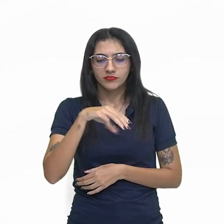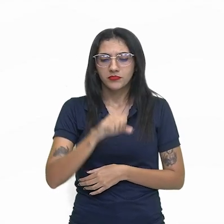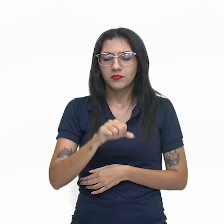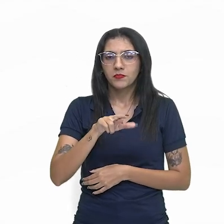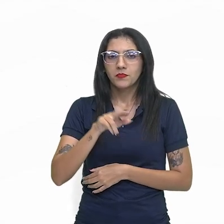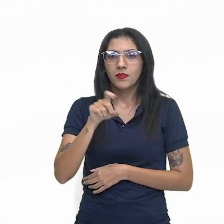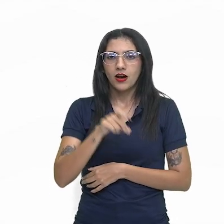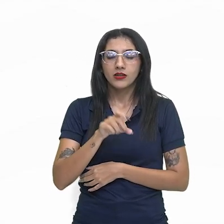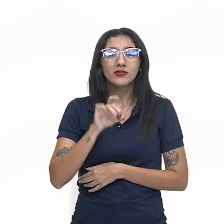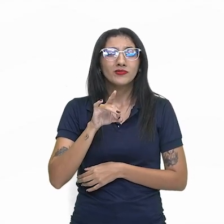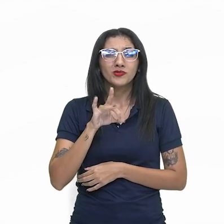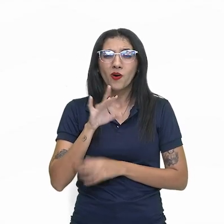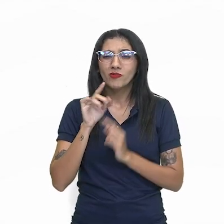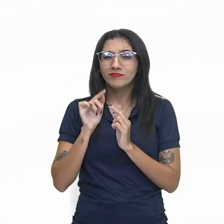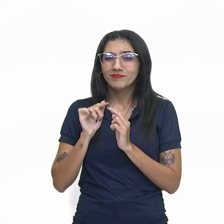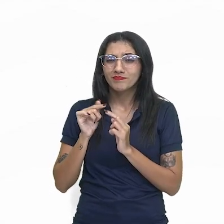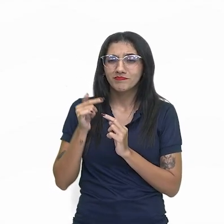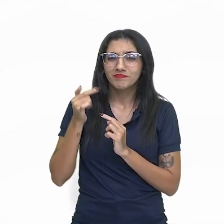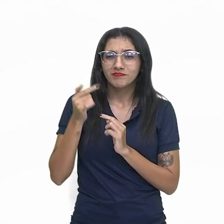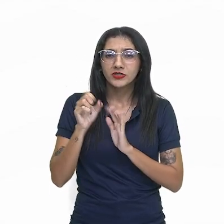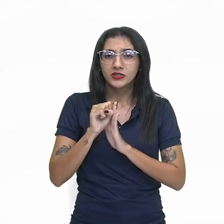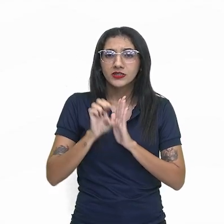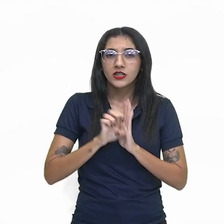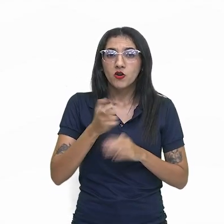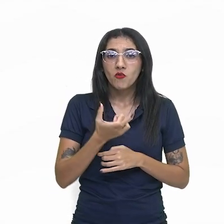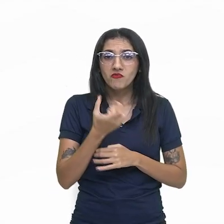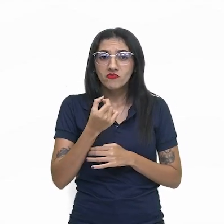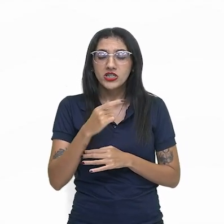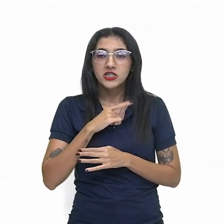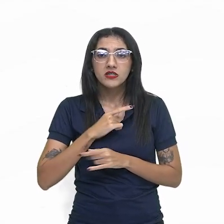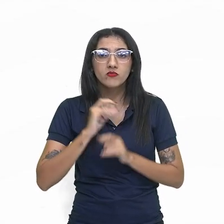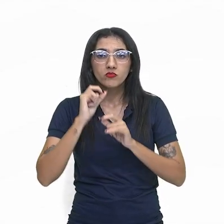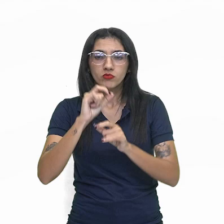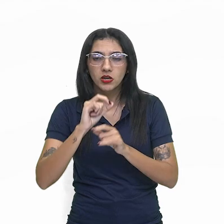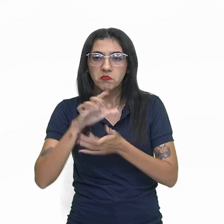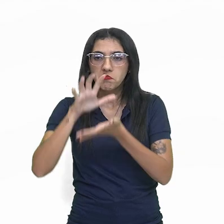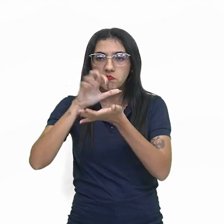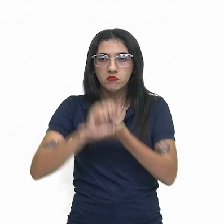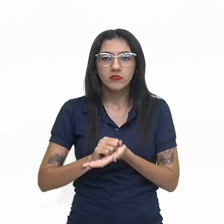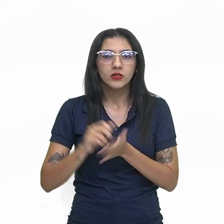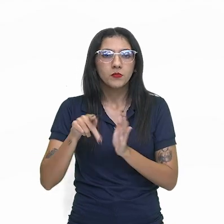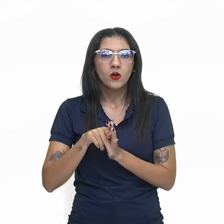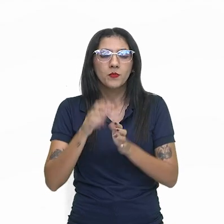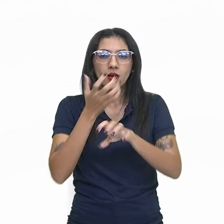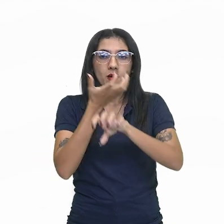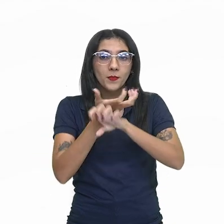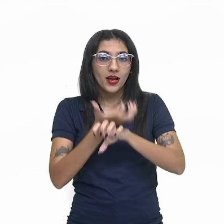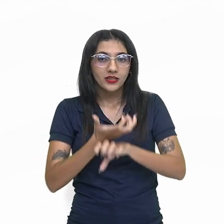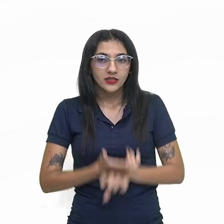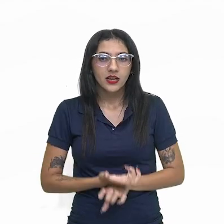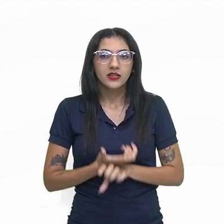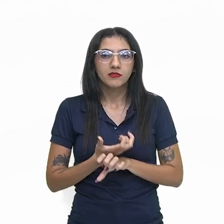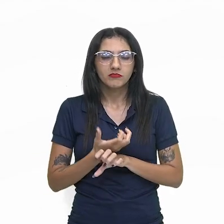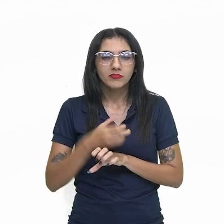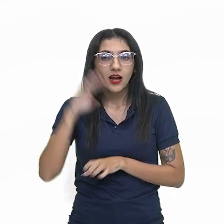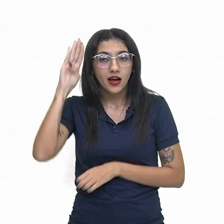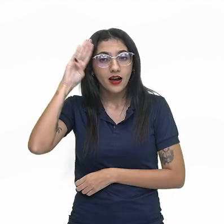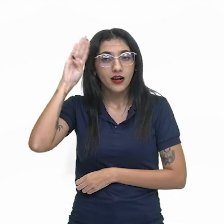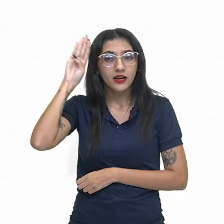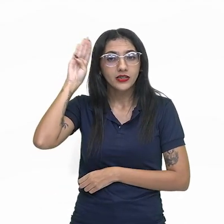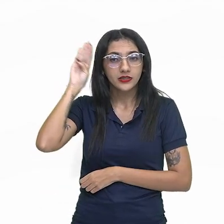somente no século XX foi considerado uma disciplina acadêmica, né? Foi para as universidades para ser estudado.